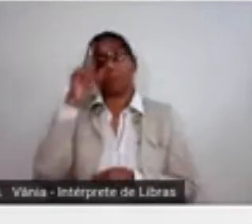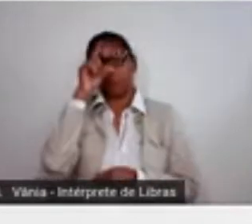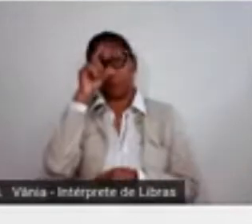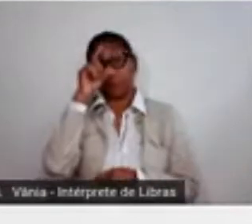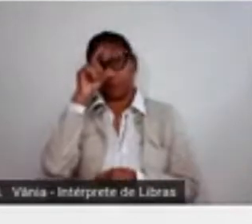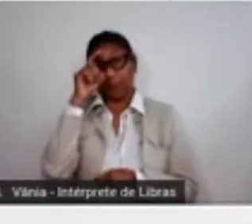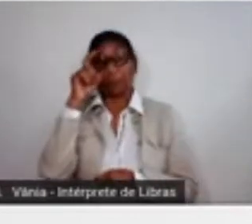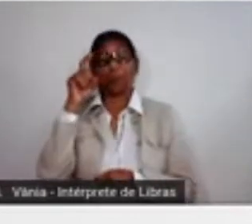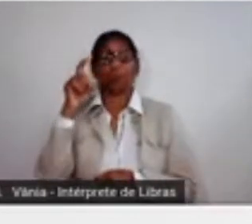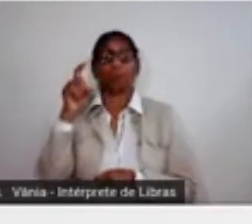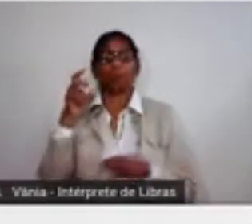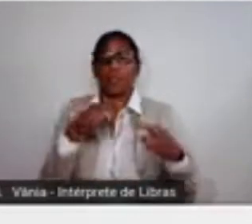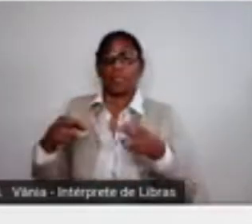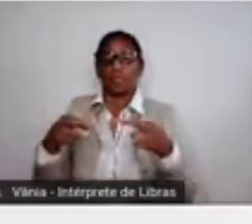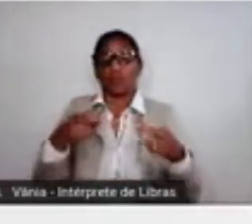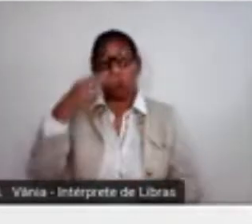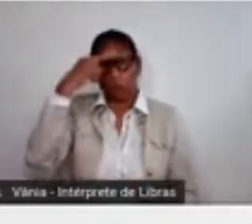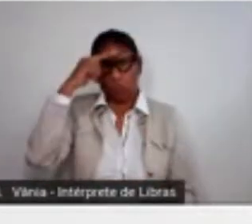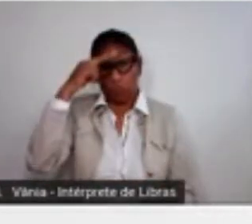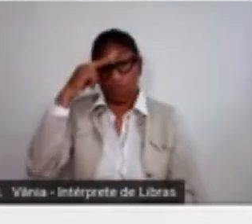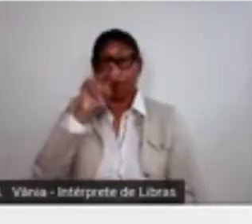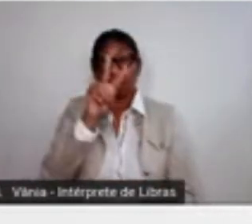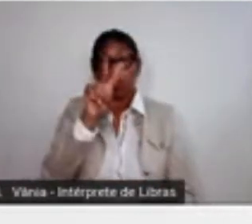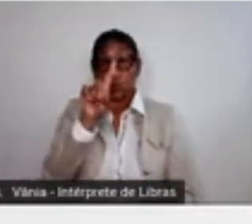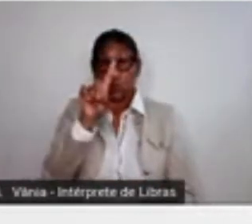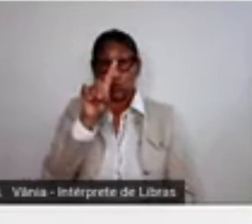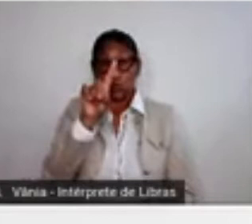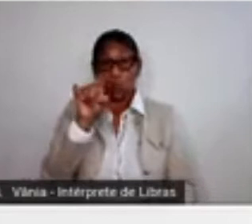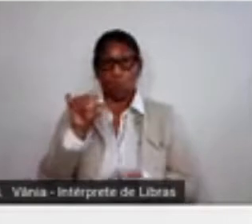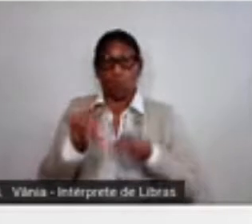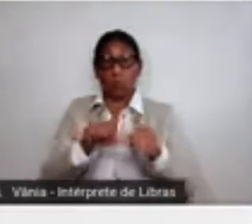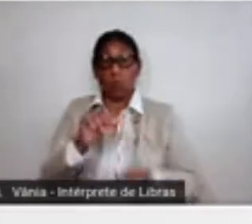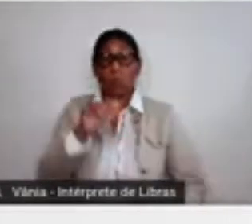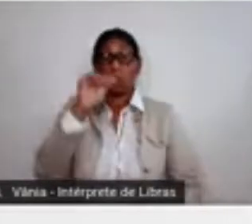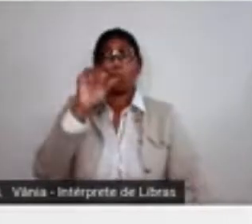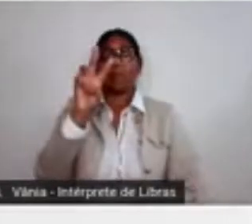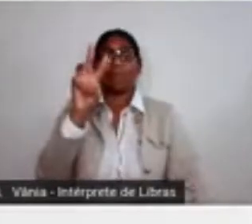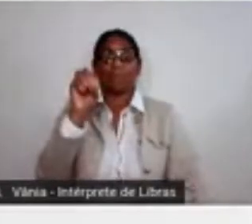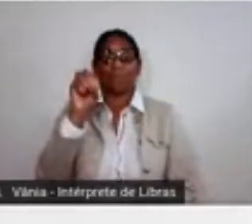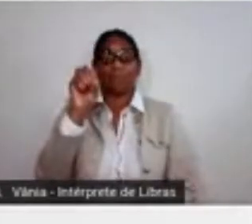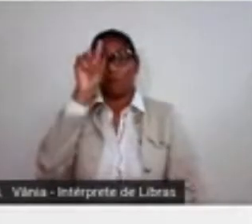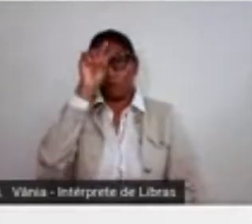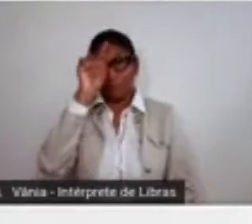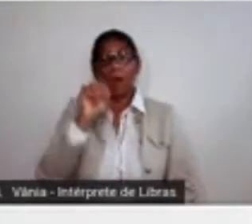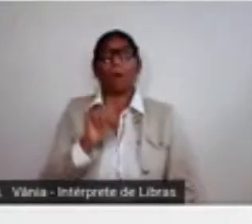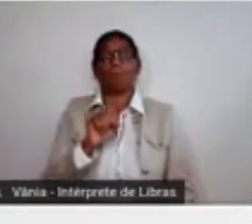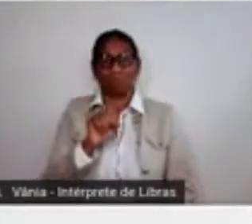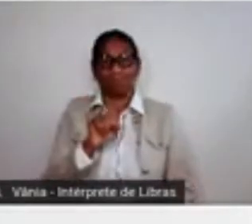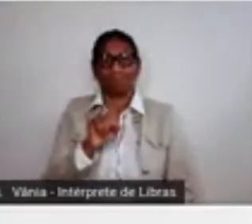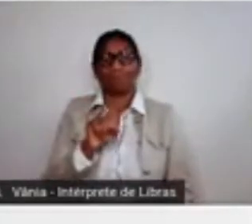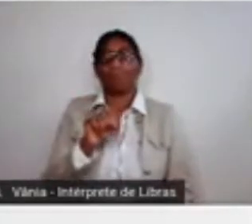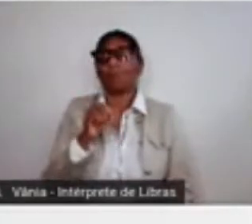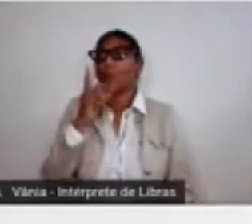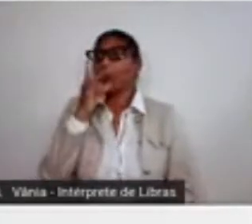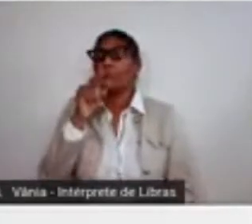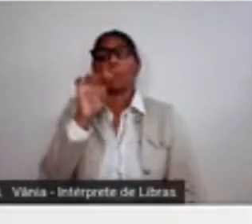hospitalizações lá na região de Uruguaiana, de 21 para 30 hospitalizações, ou 43% de